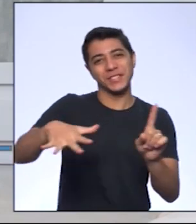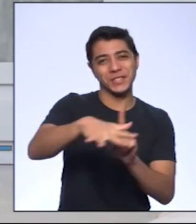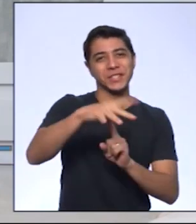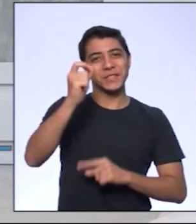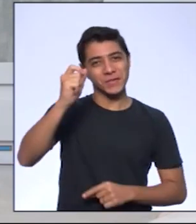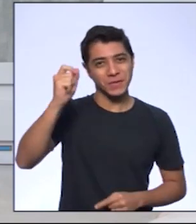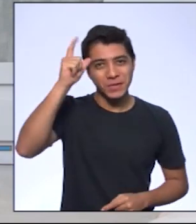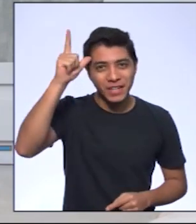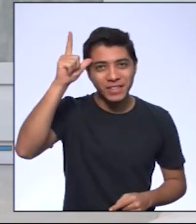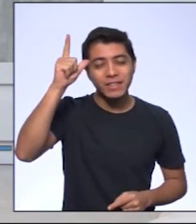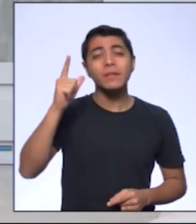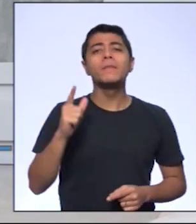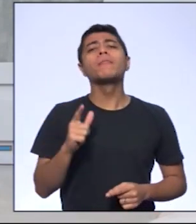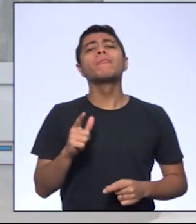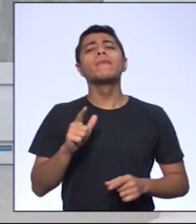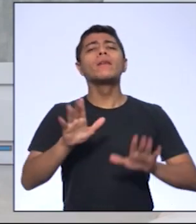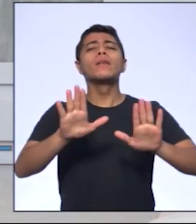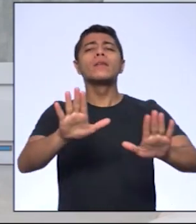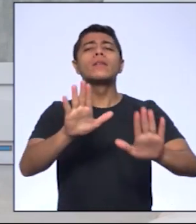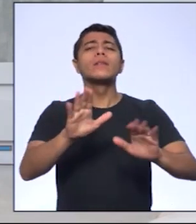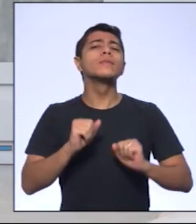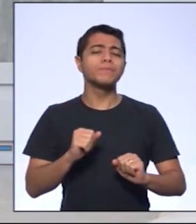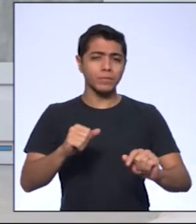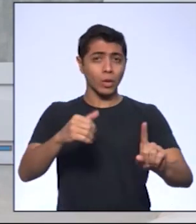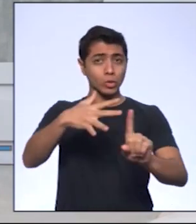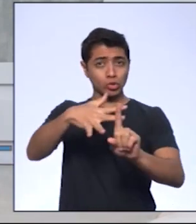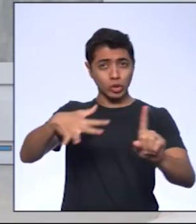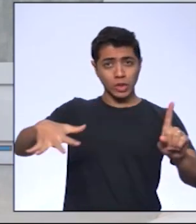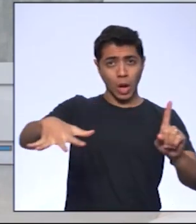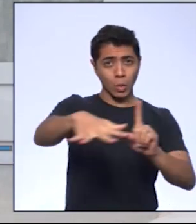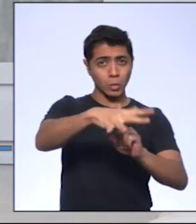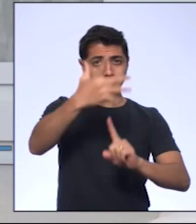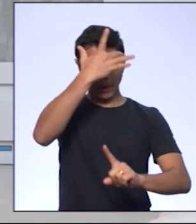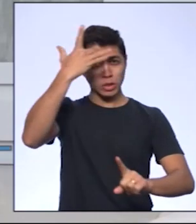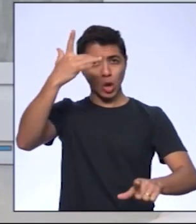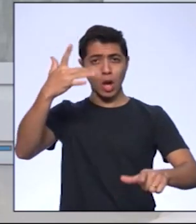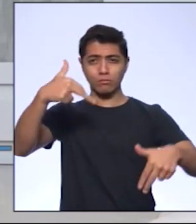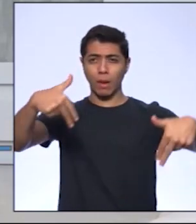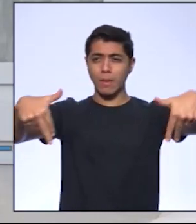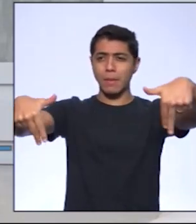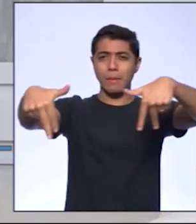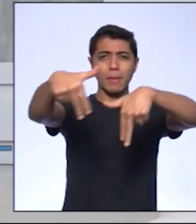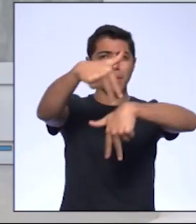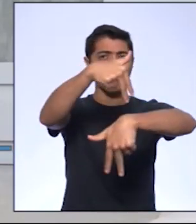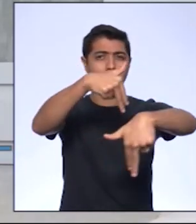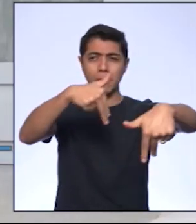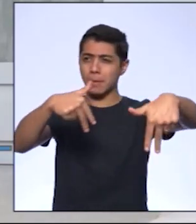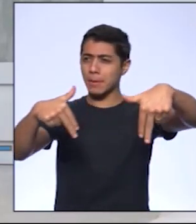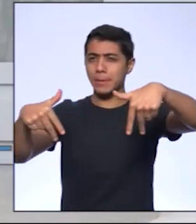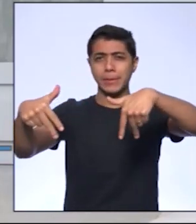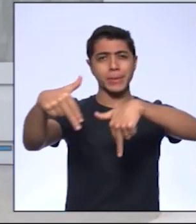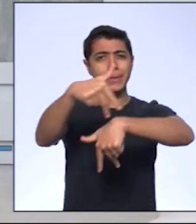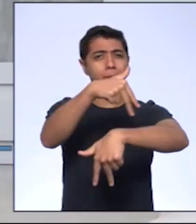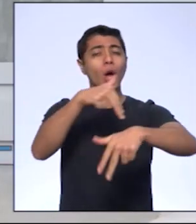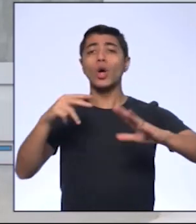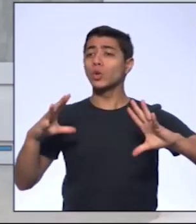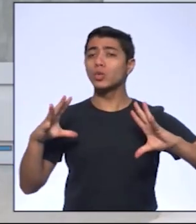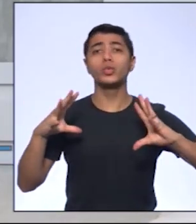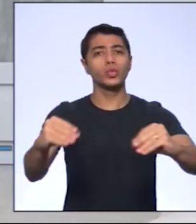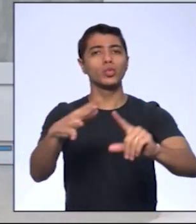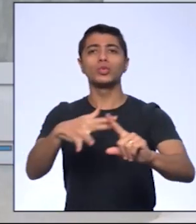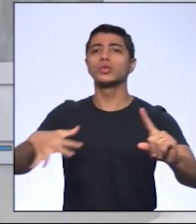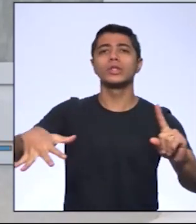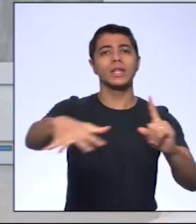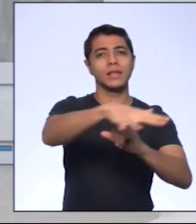os aspectos que dentro do nosso universo social, imaginemos, estamos todos dentro de um mesmo universo social, dentro